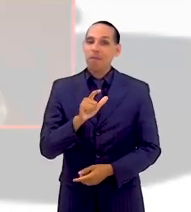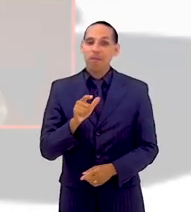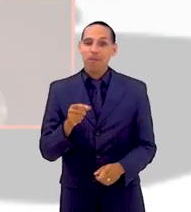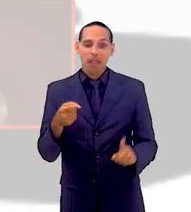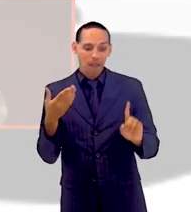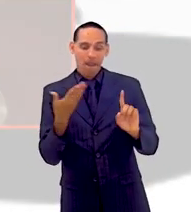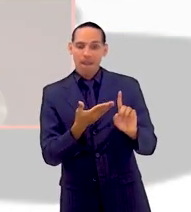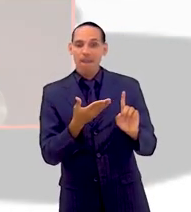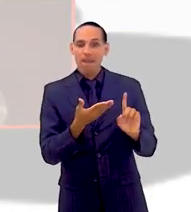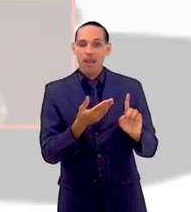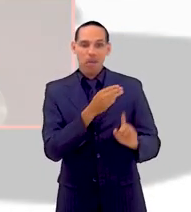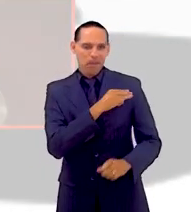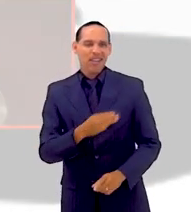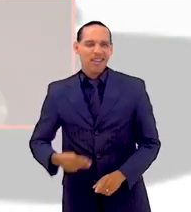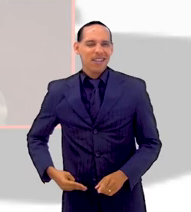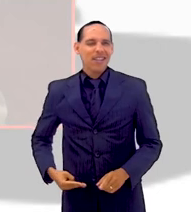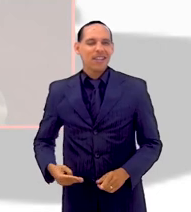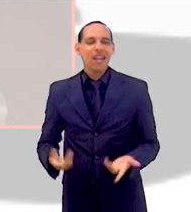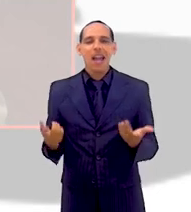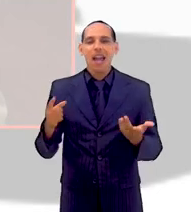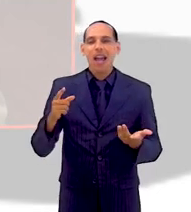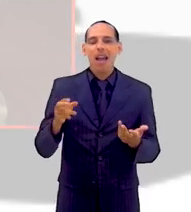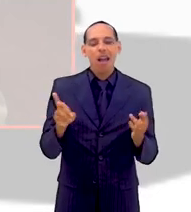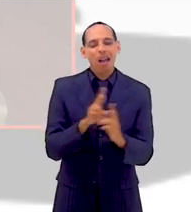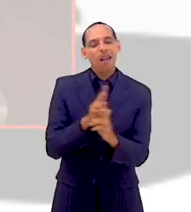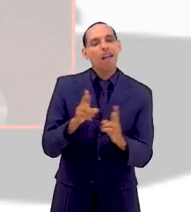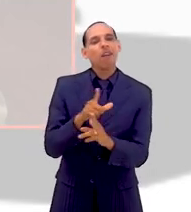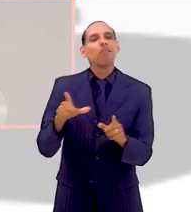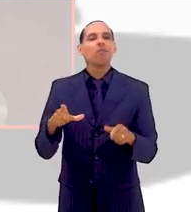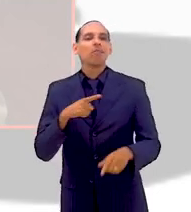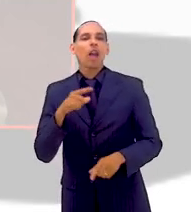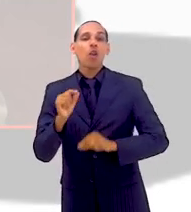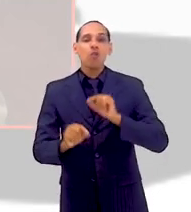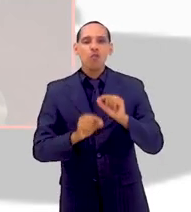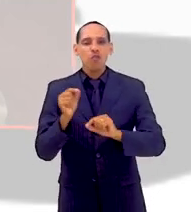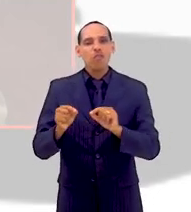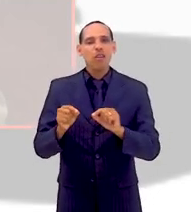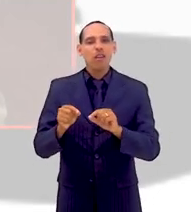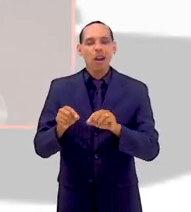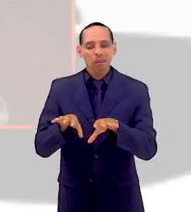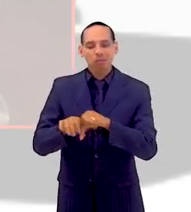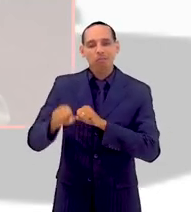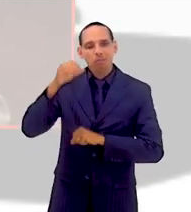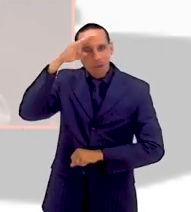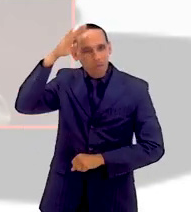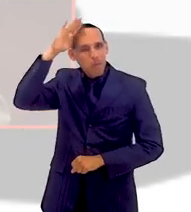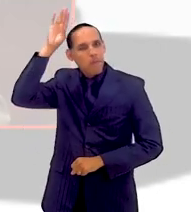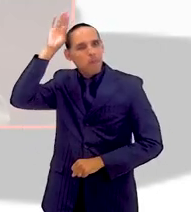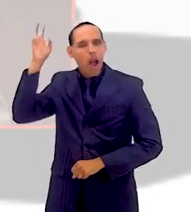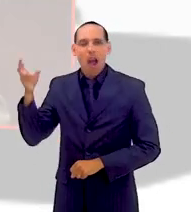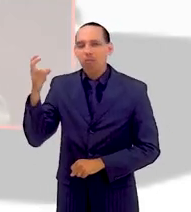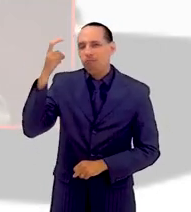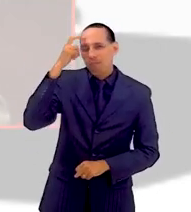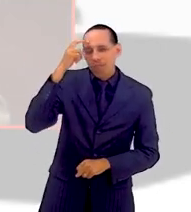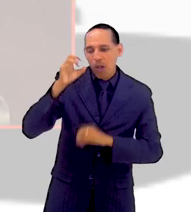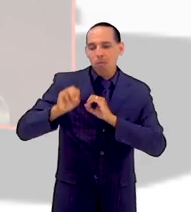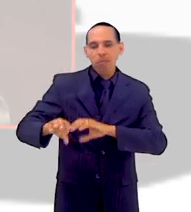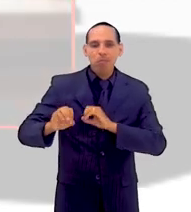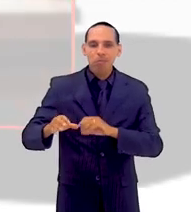dela, que é oriunda da formação acadêmica, de cultura, mas somente de